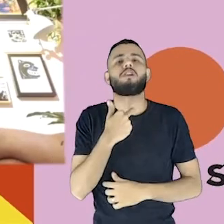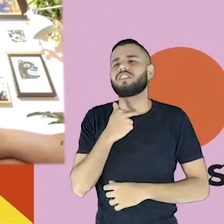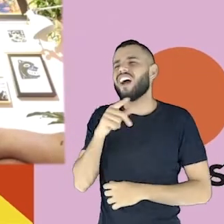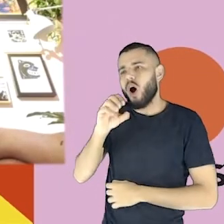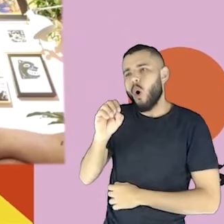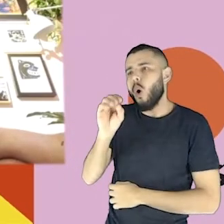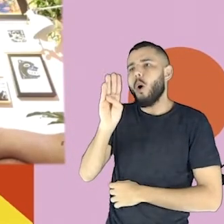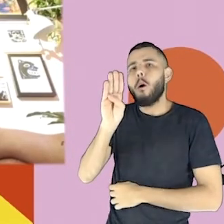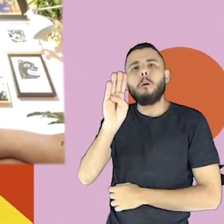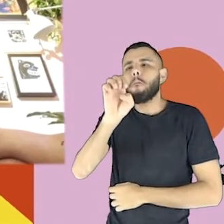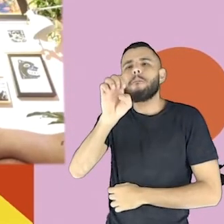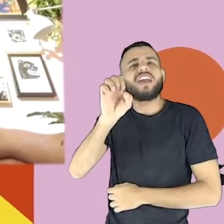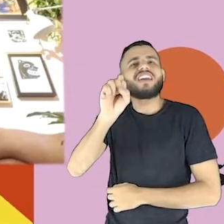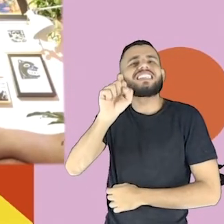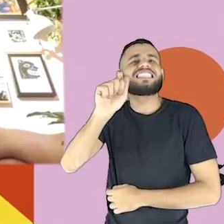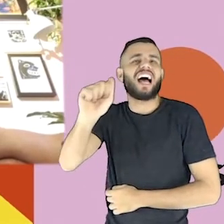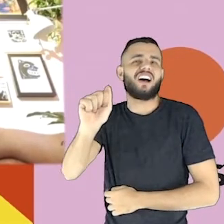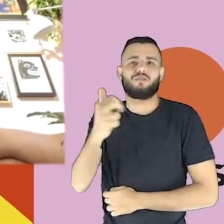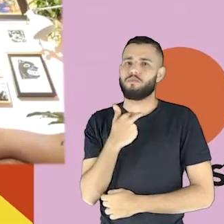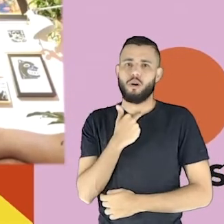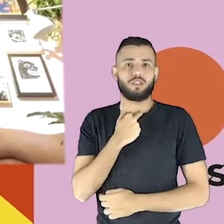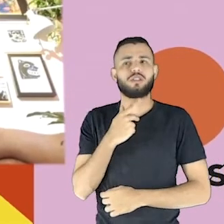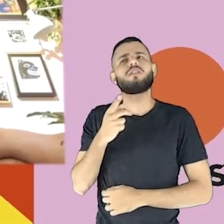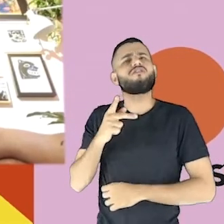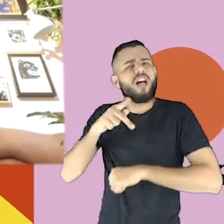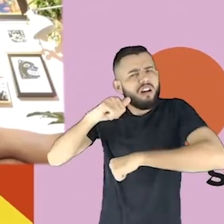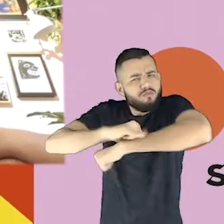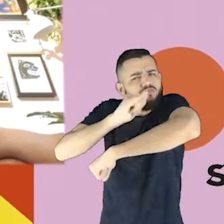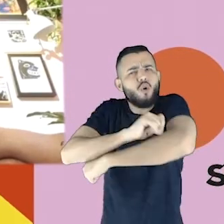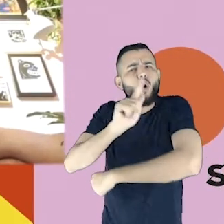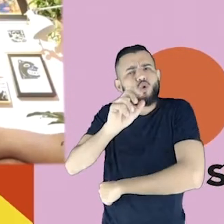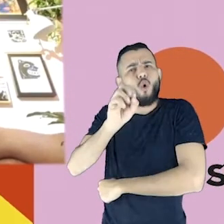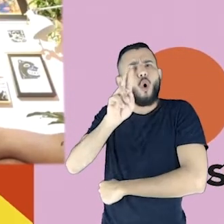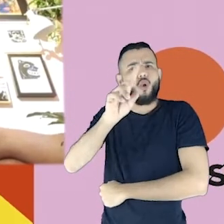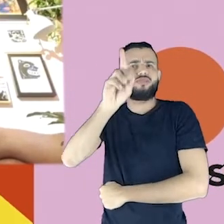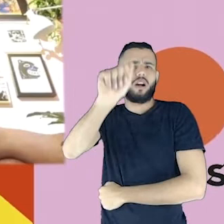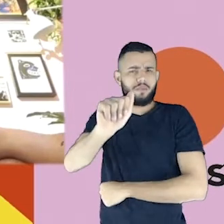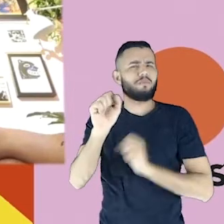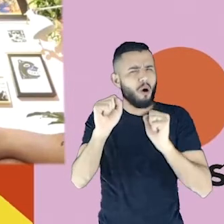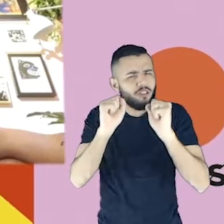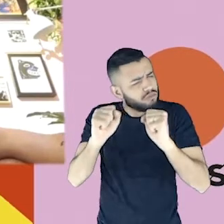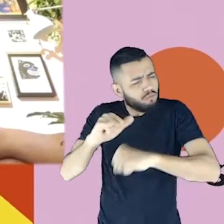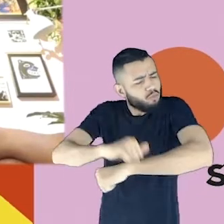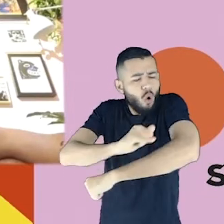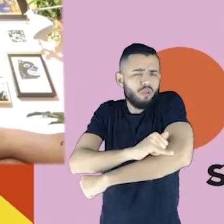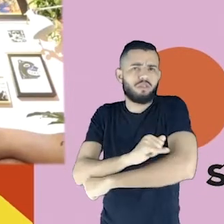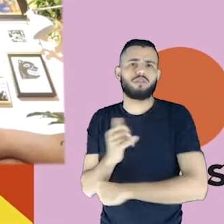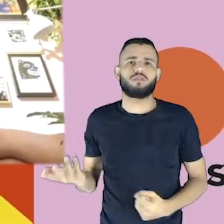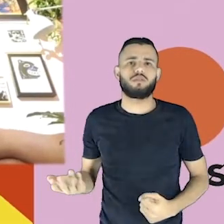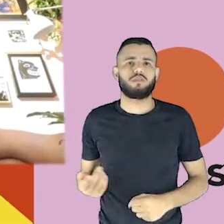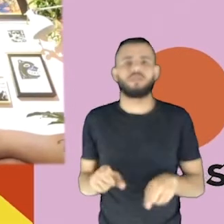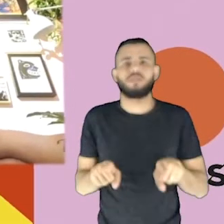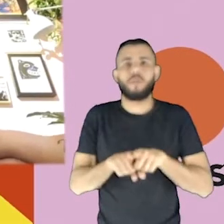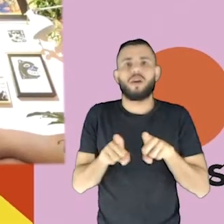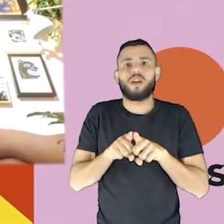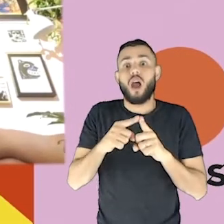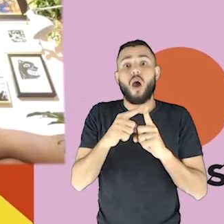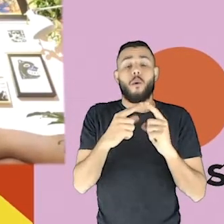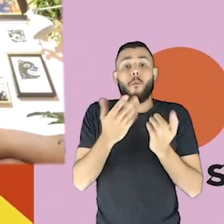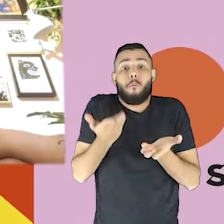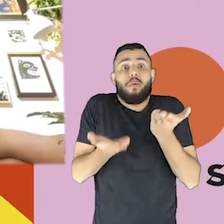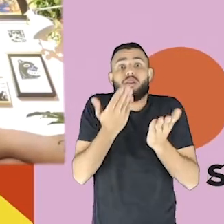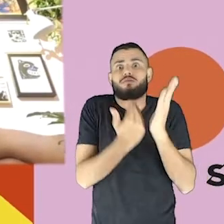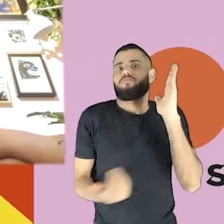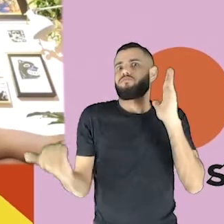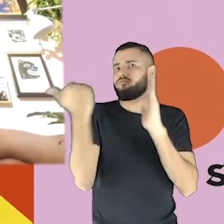pessoas por obesa ou obeso. Chama de gorda, só uma forma. E nem isso, sobrepeso, né? Nem sobrepeso, porque